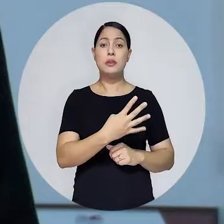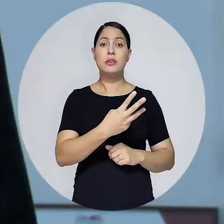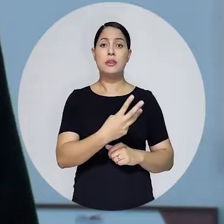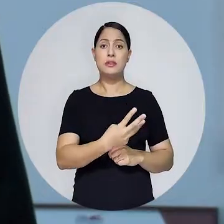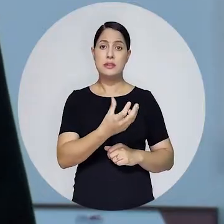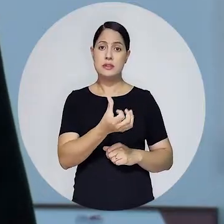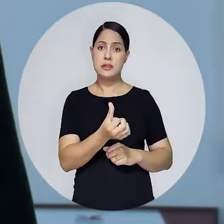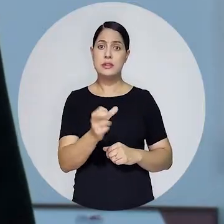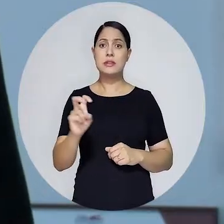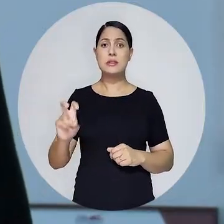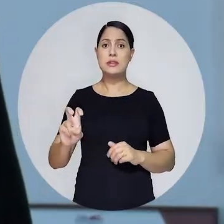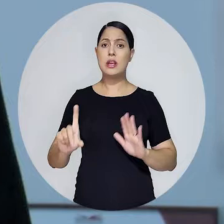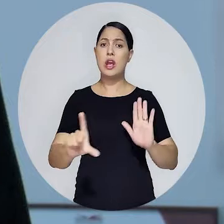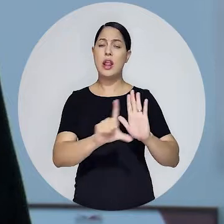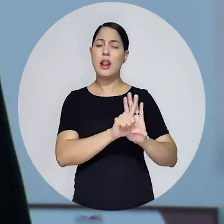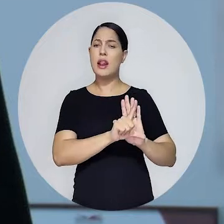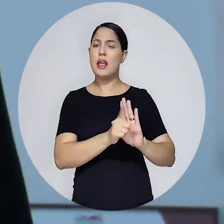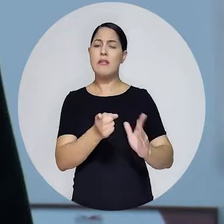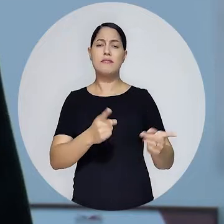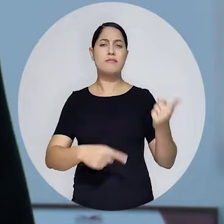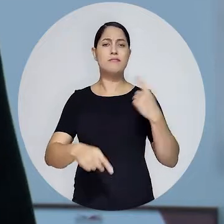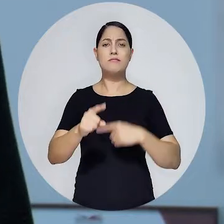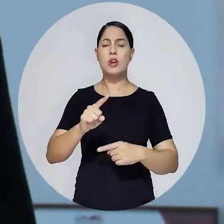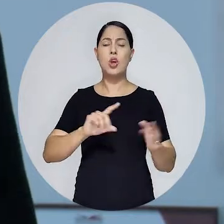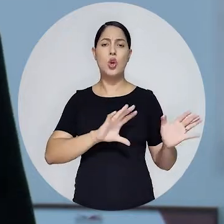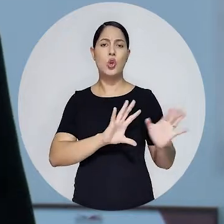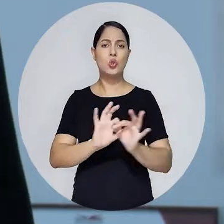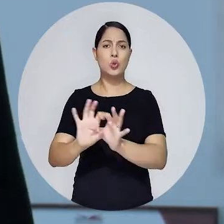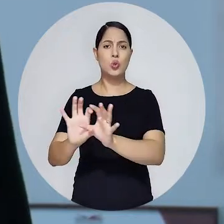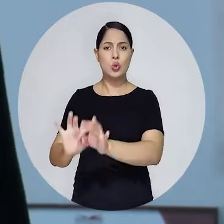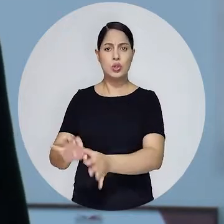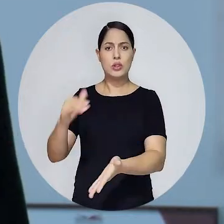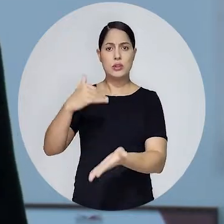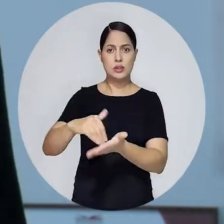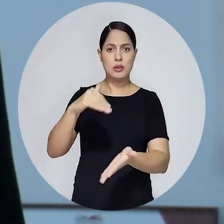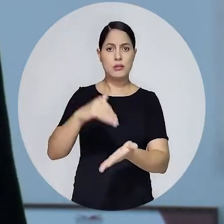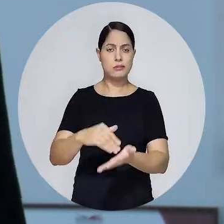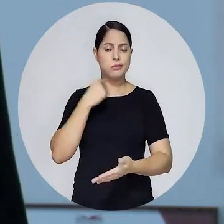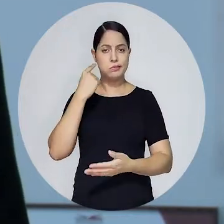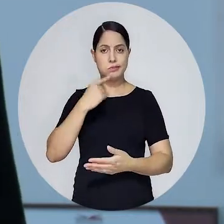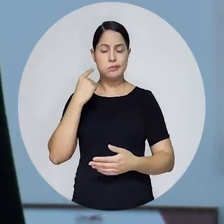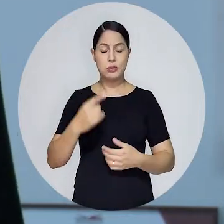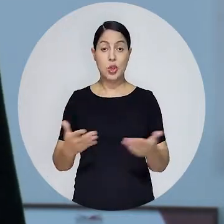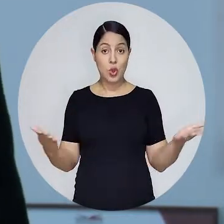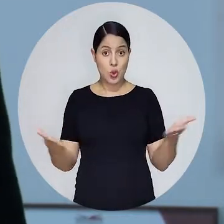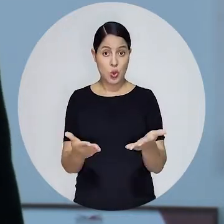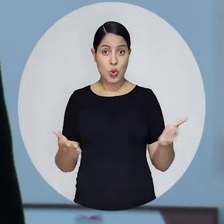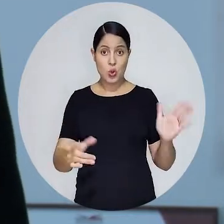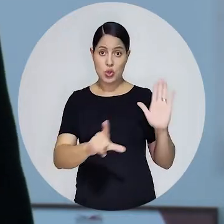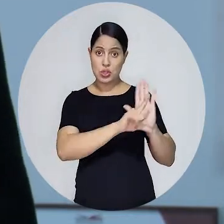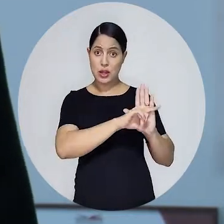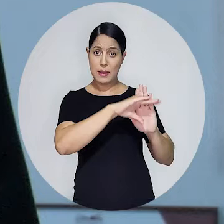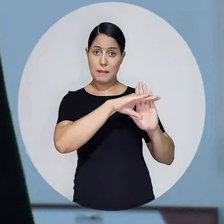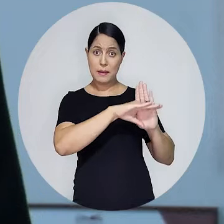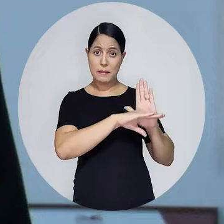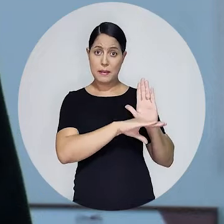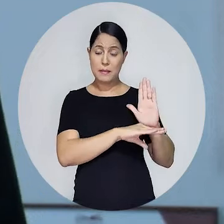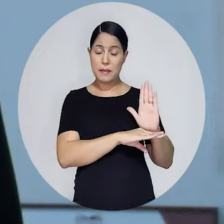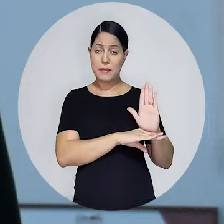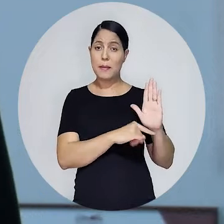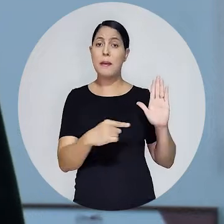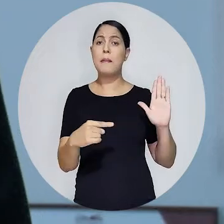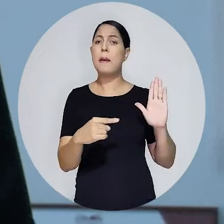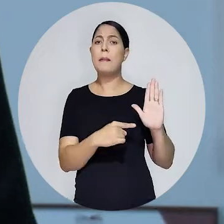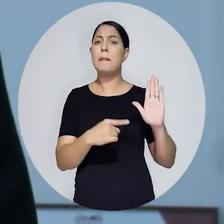Lei 14.365 traz avanços no que diz respeito à inviolabilidade dos escritórios de advocacia. Hoje, o